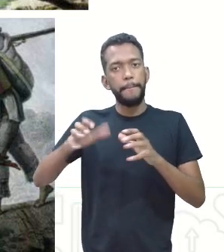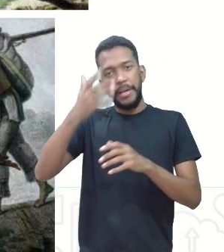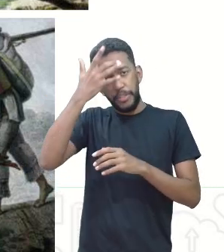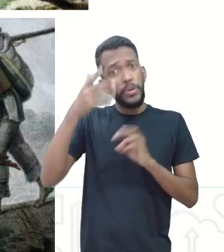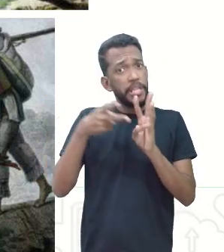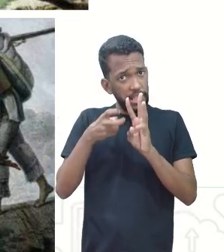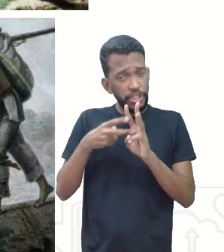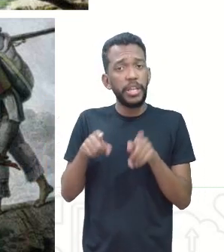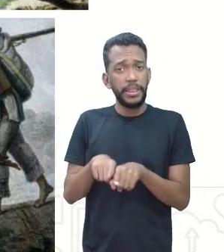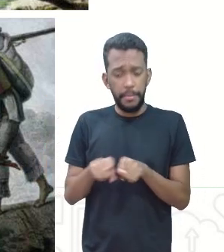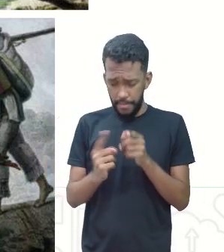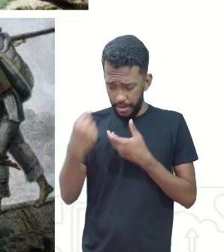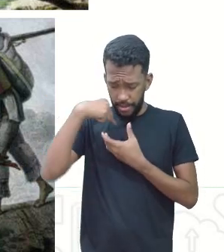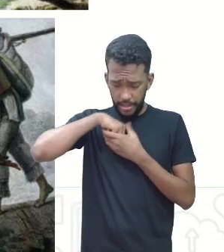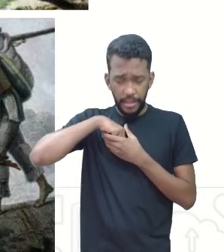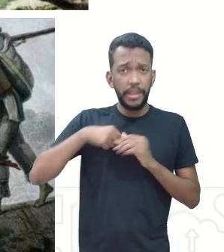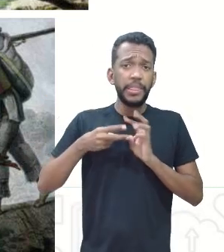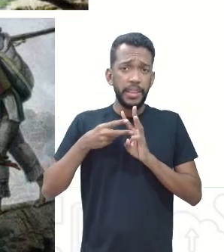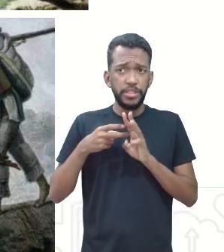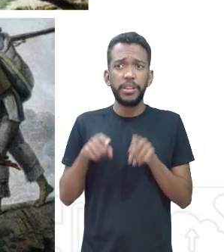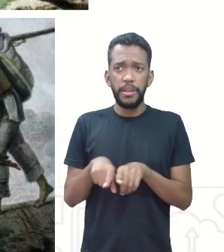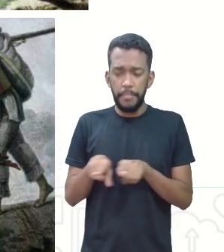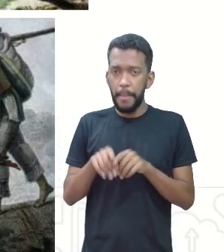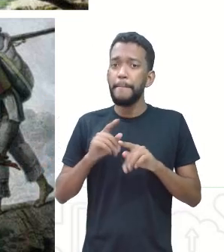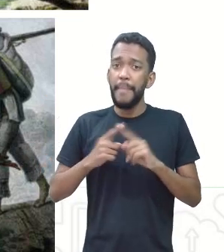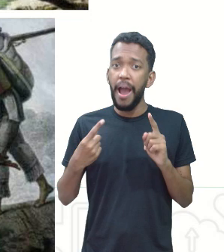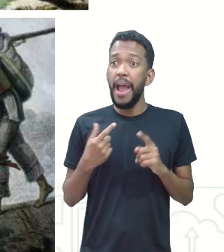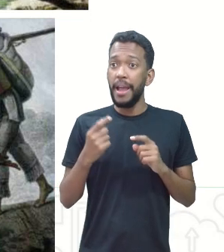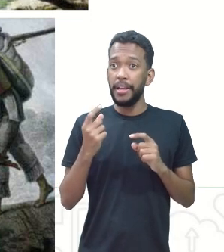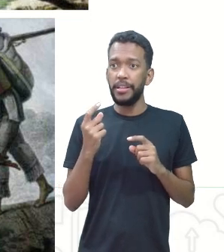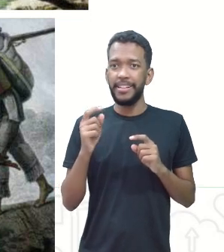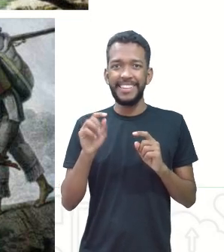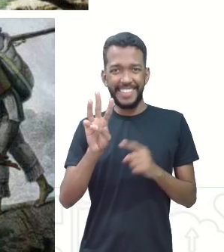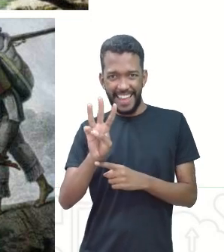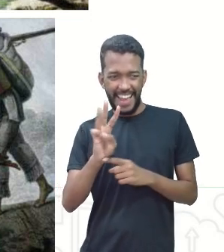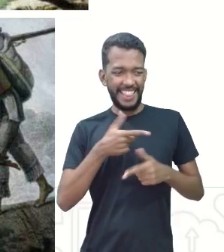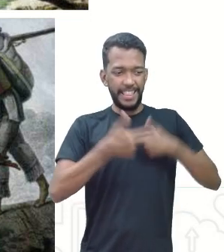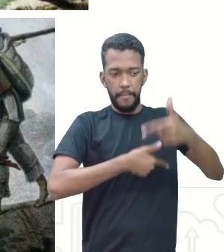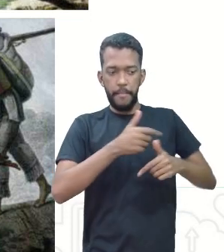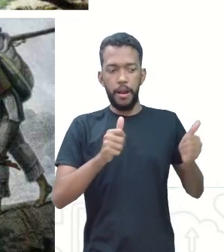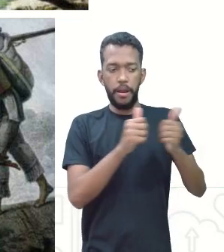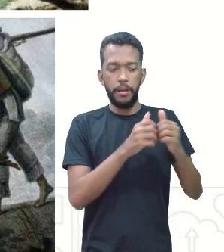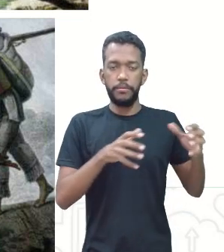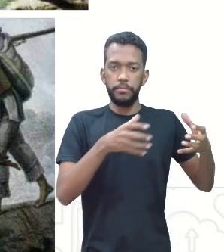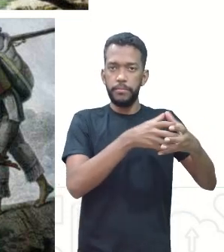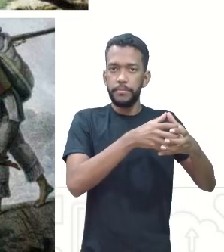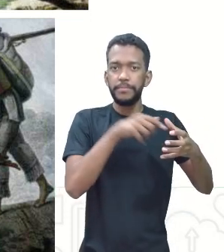indígenas trabalhando para os portugueses como